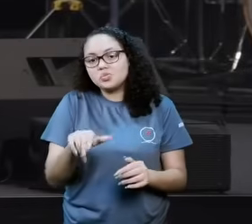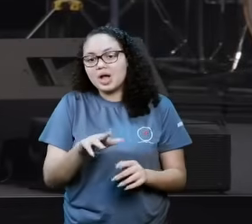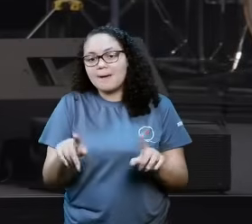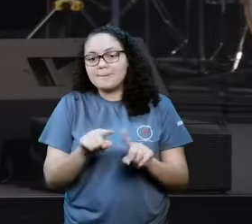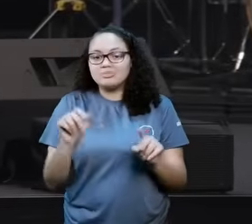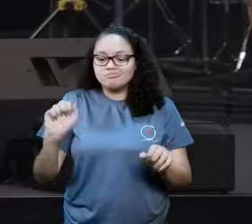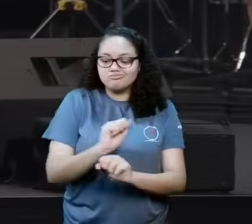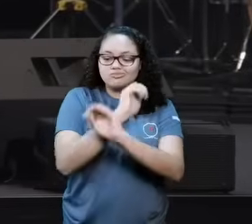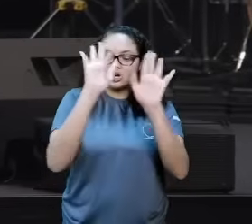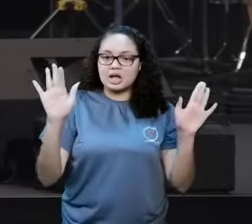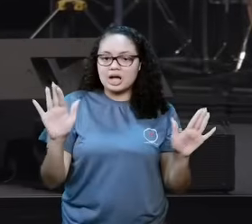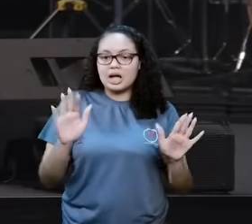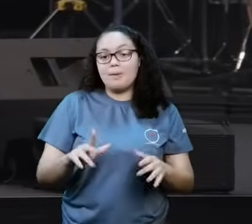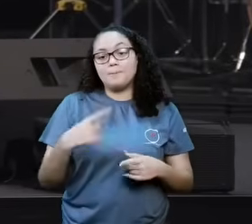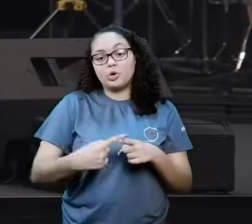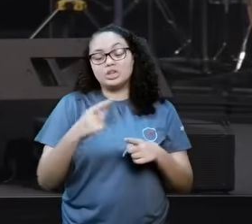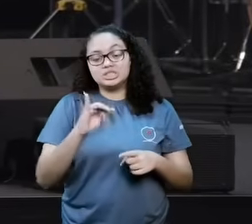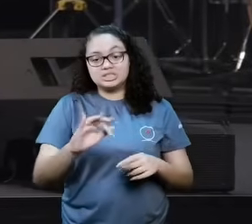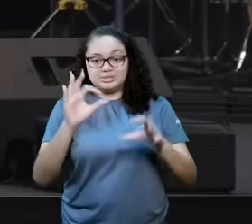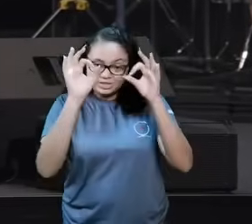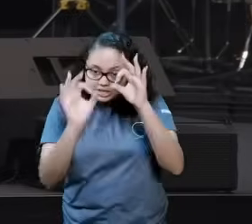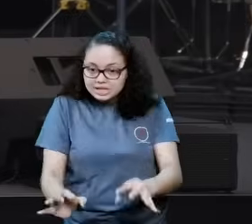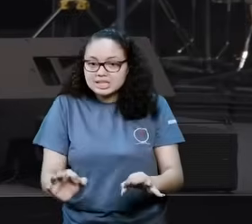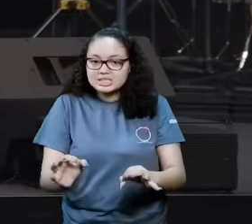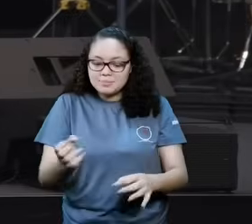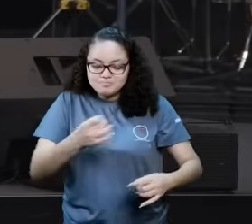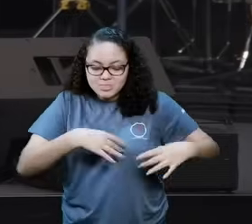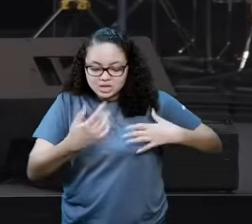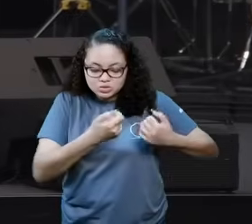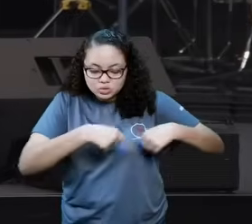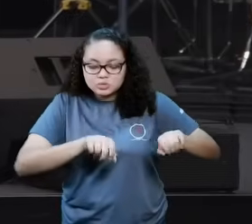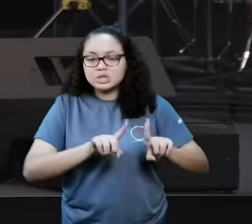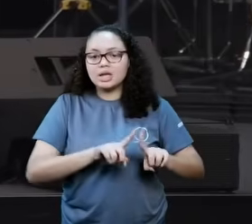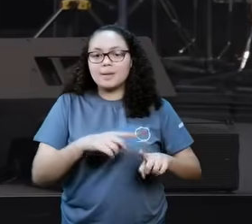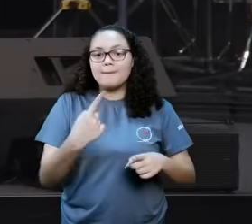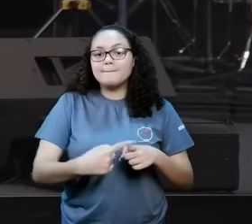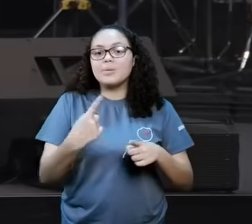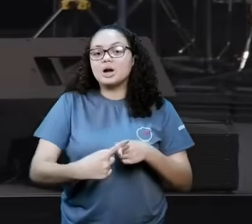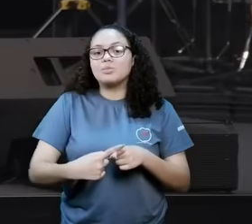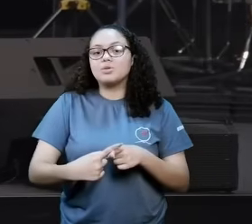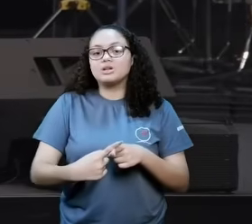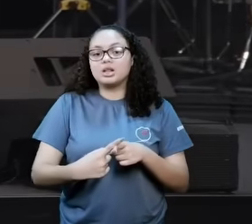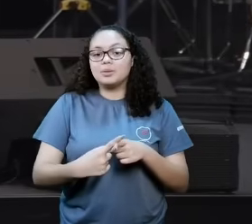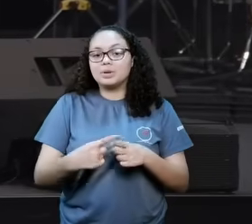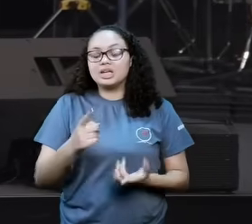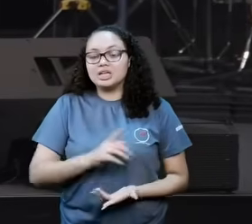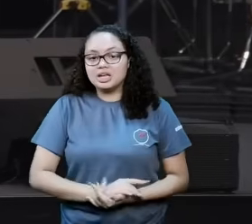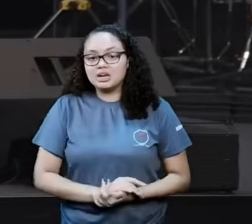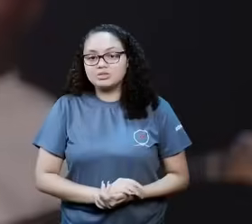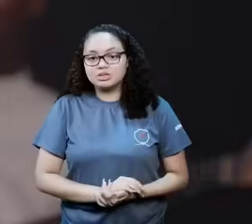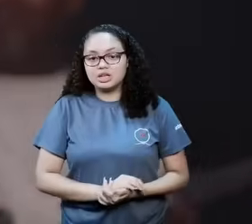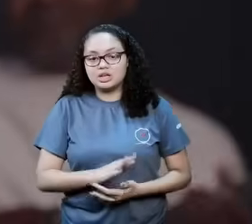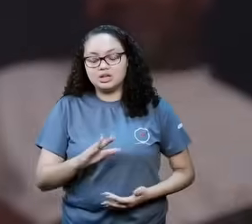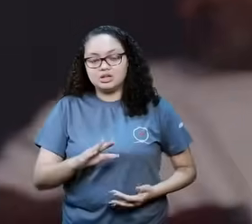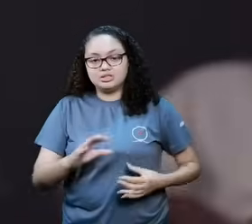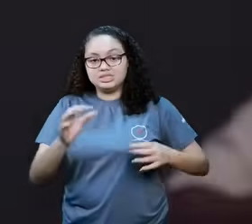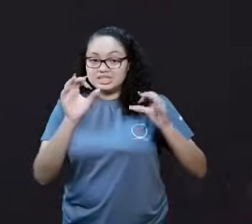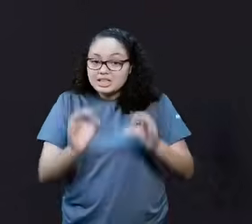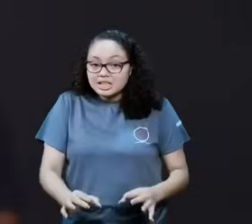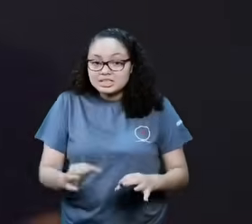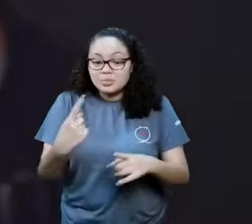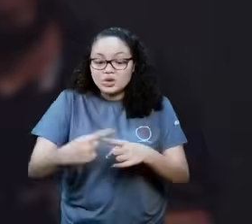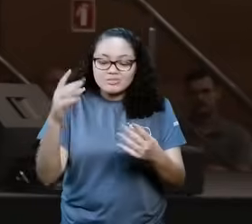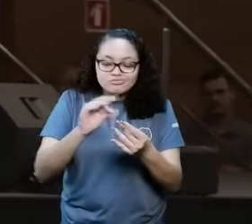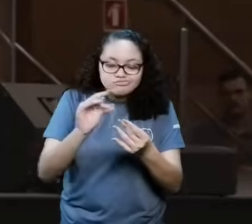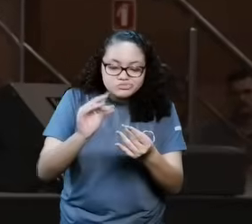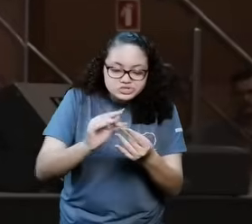tem certeza, você não tem medo de falar. Mas por que não está tendo certeza? Porque não tem o raio da vida espiritual ativa.